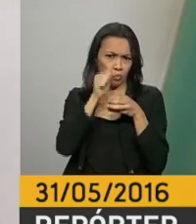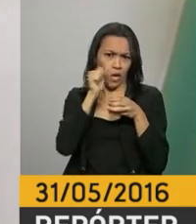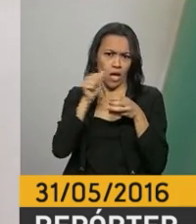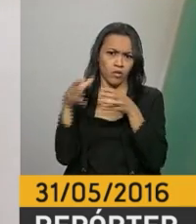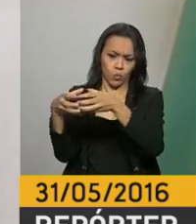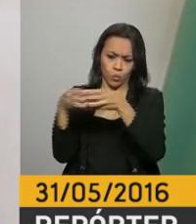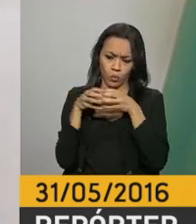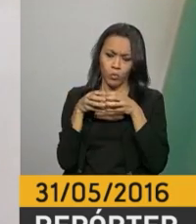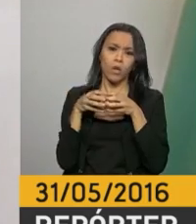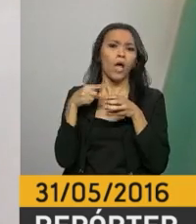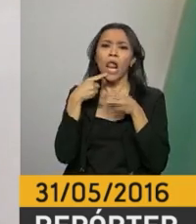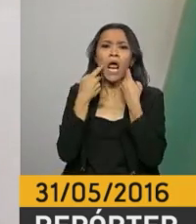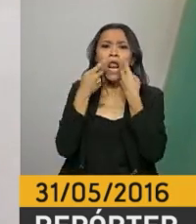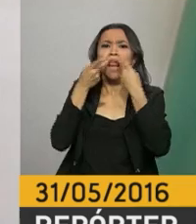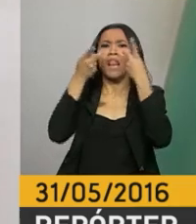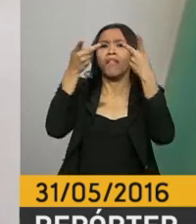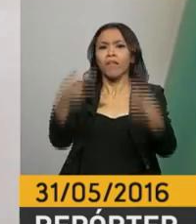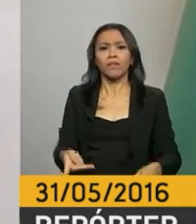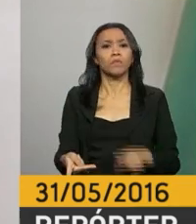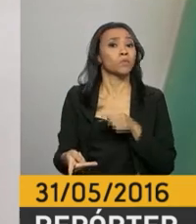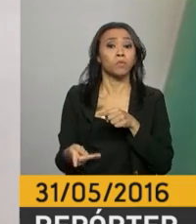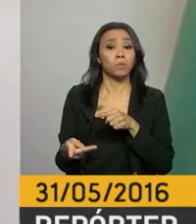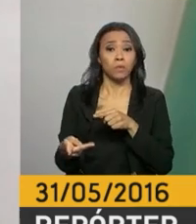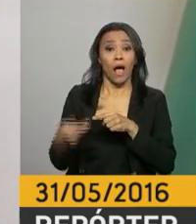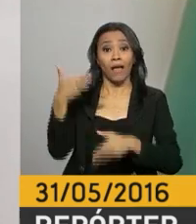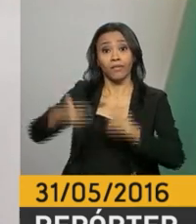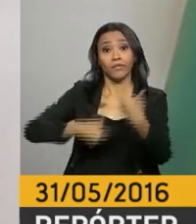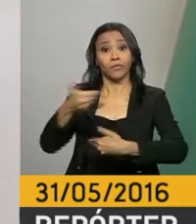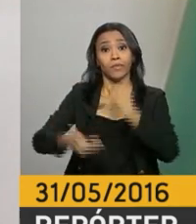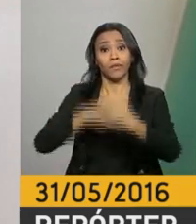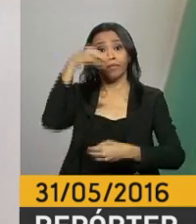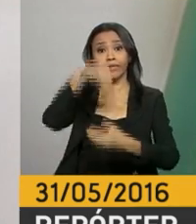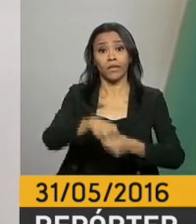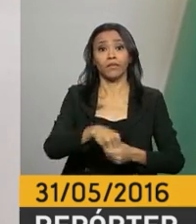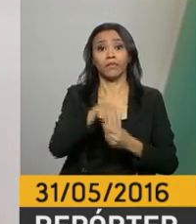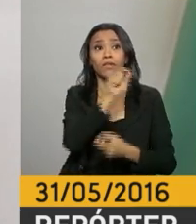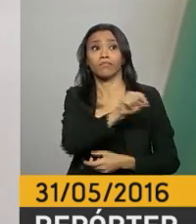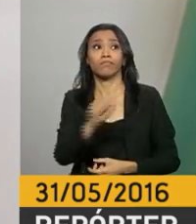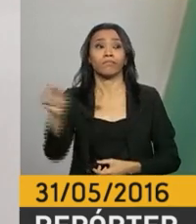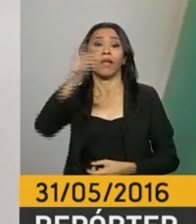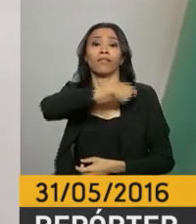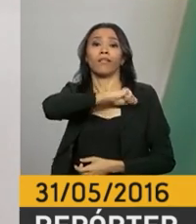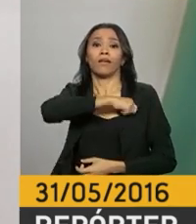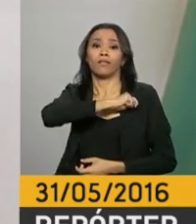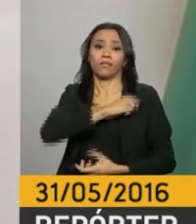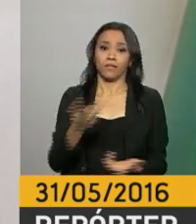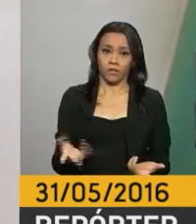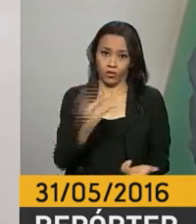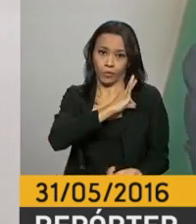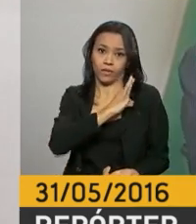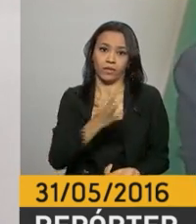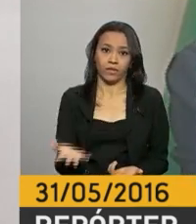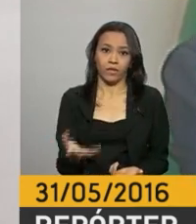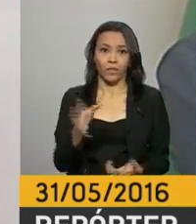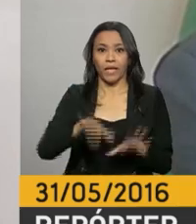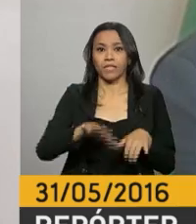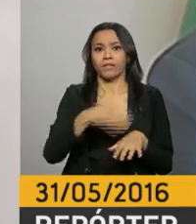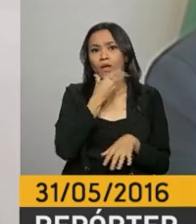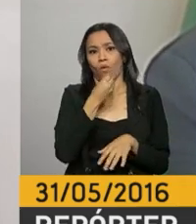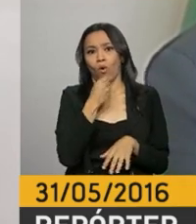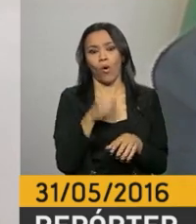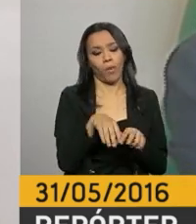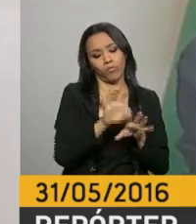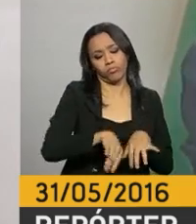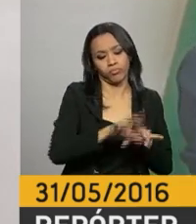mulheres que reclamavam do atendimento nas delegacias de polícia, porque eram atendidas por escrivães, delegados,